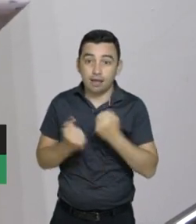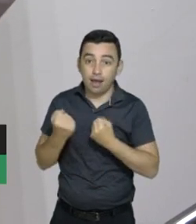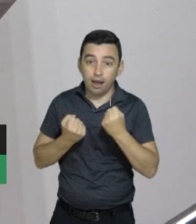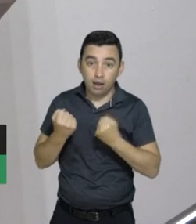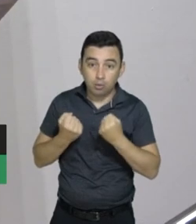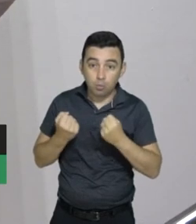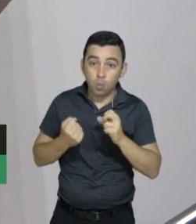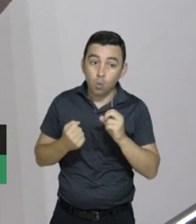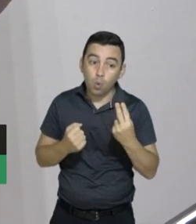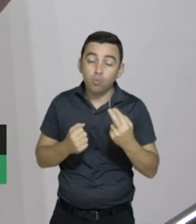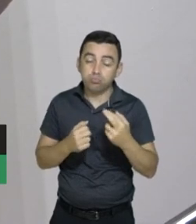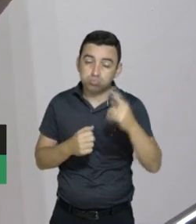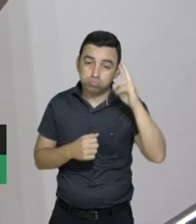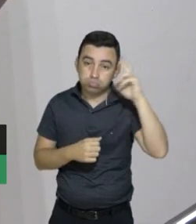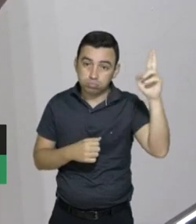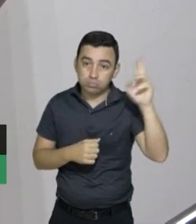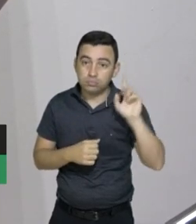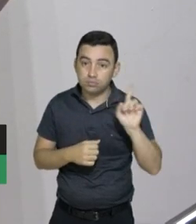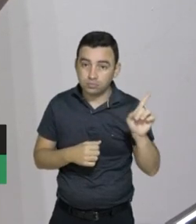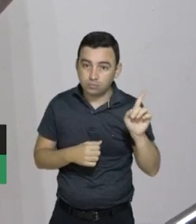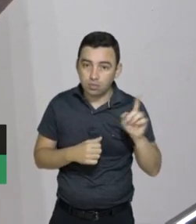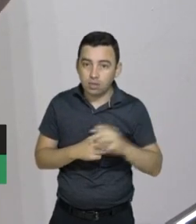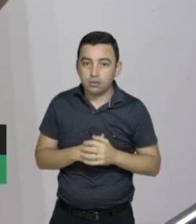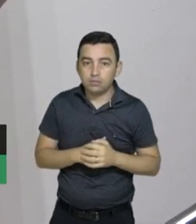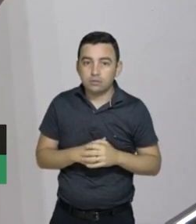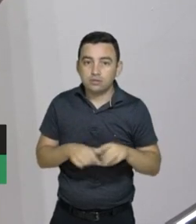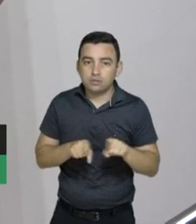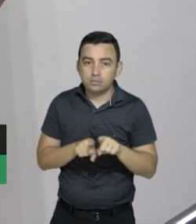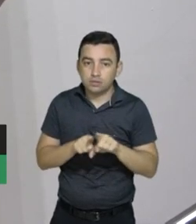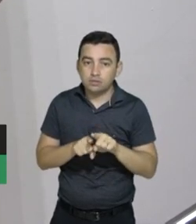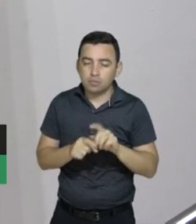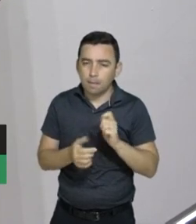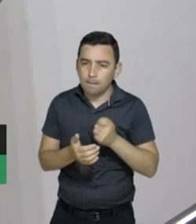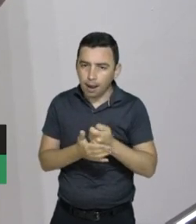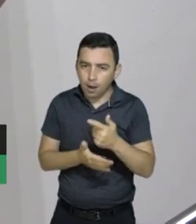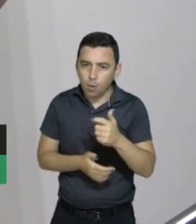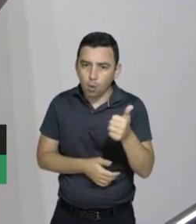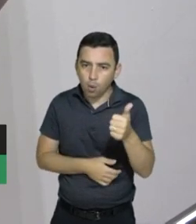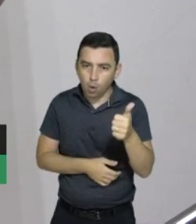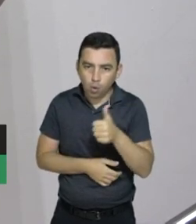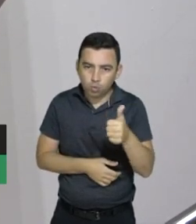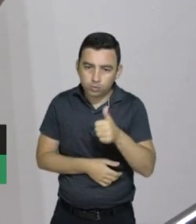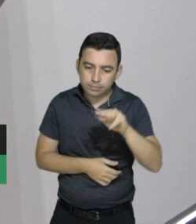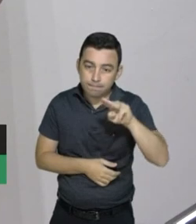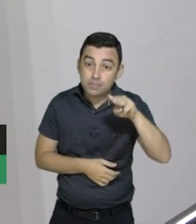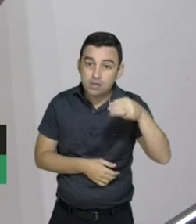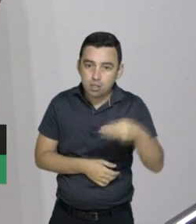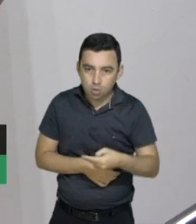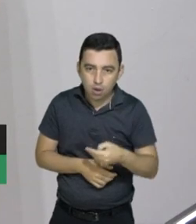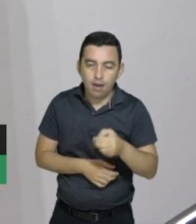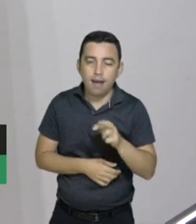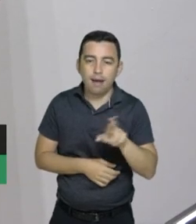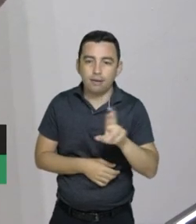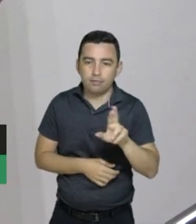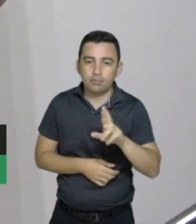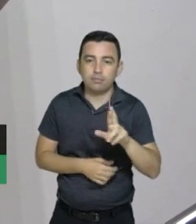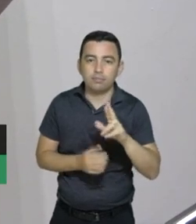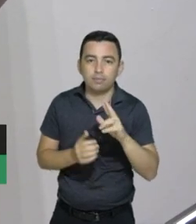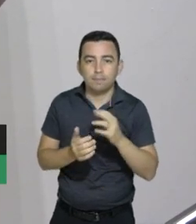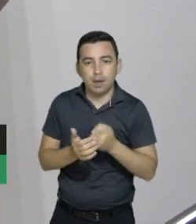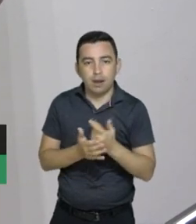responsável a essa parcela foram pagos ao menos 11 milhões de reais em benefício